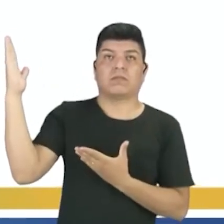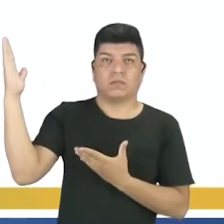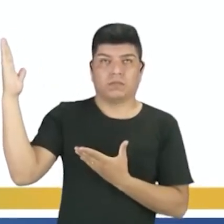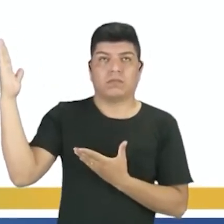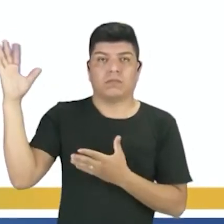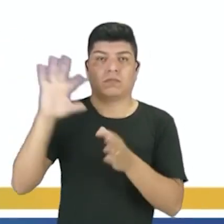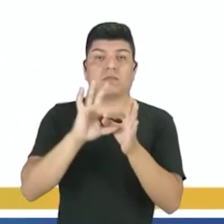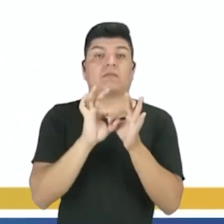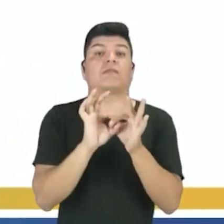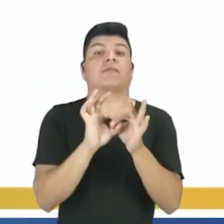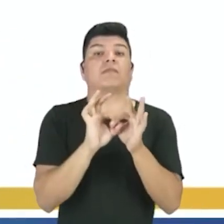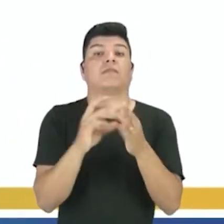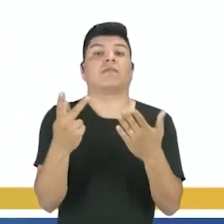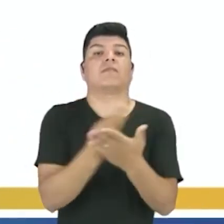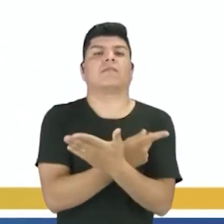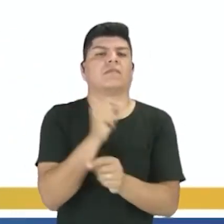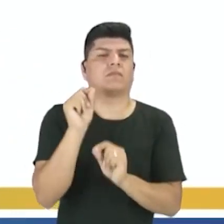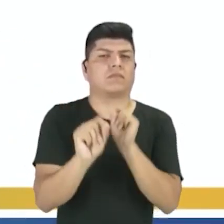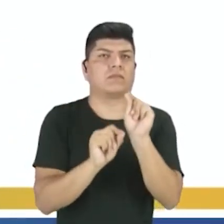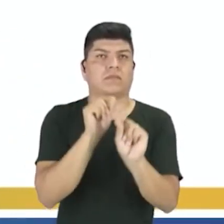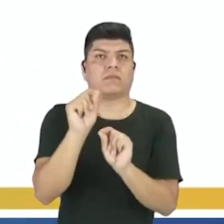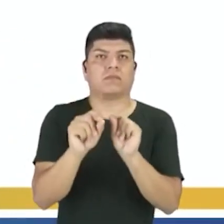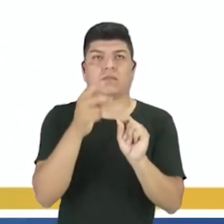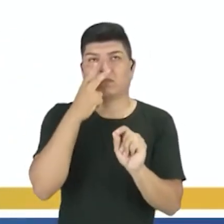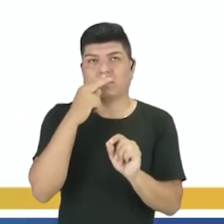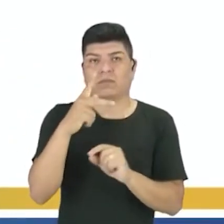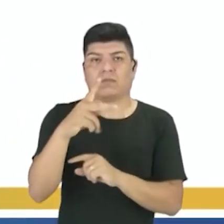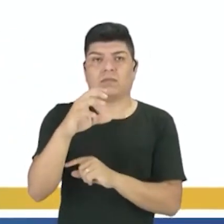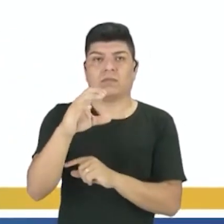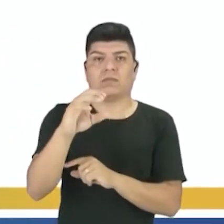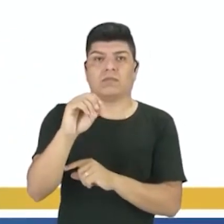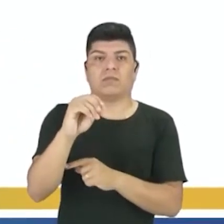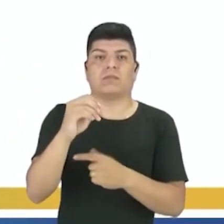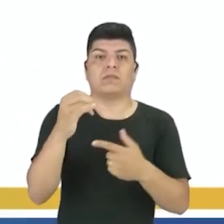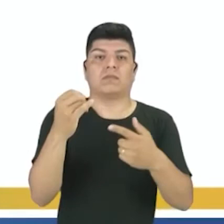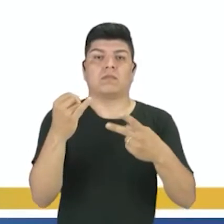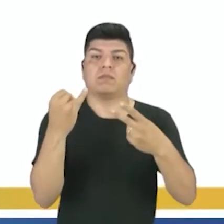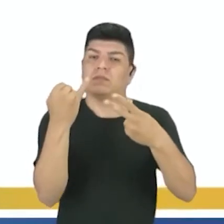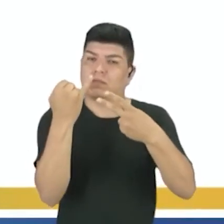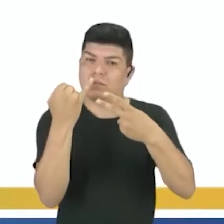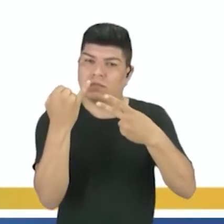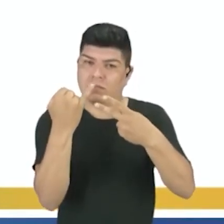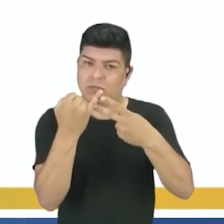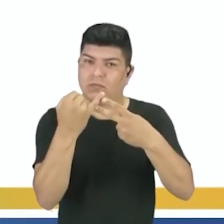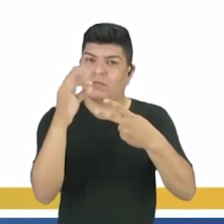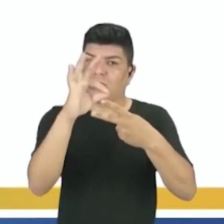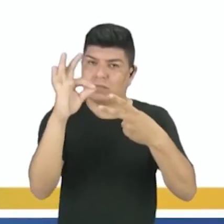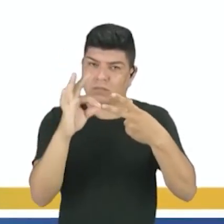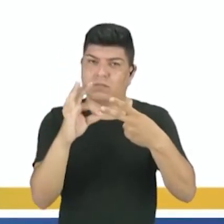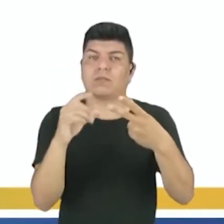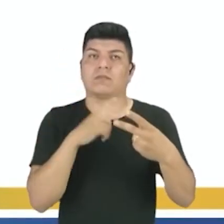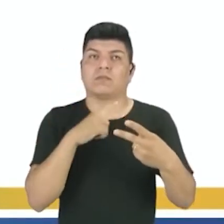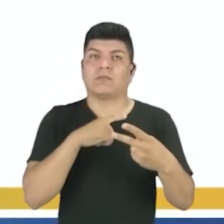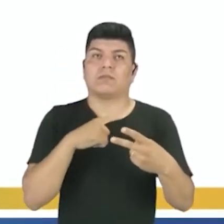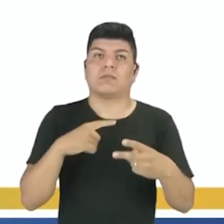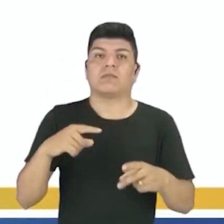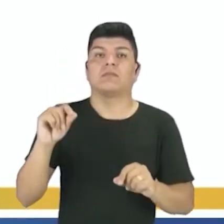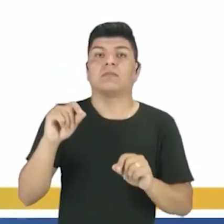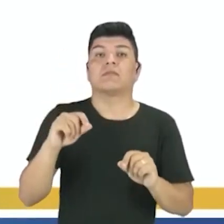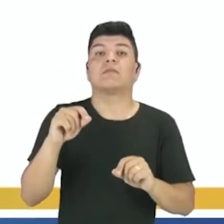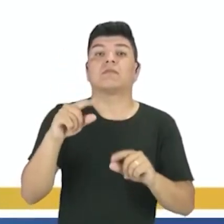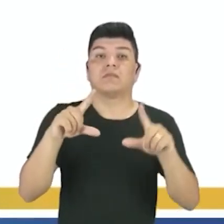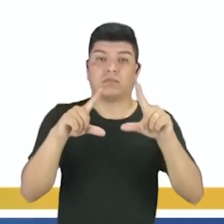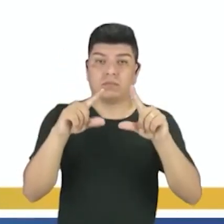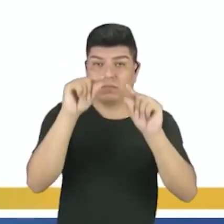né, olha o que acontece. Eu formo um polígono. Que polígono nós temos aí? Nós temos aí um triângulo, nós temos 3